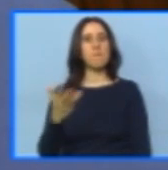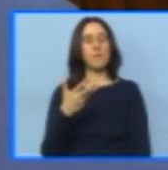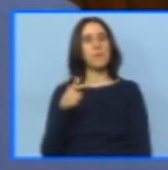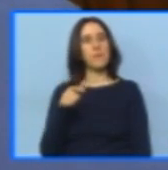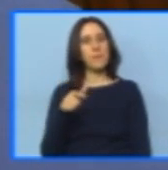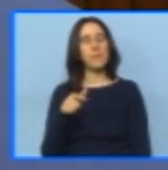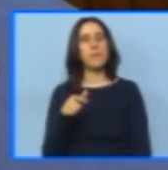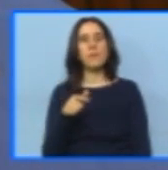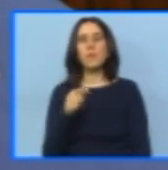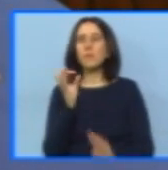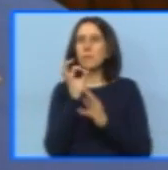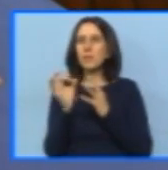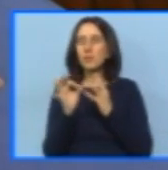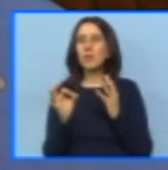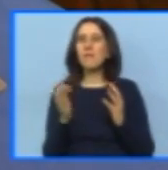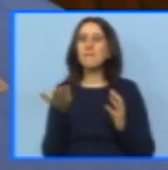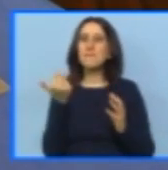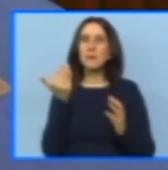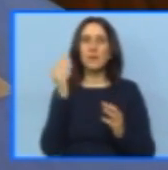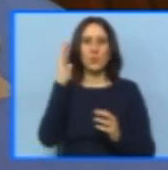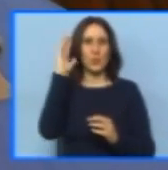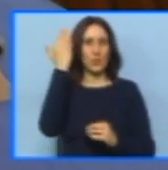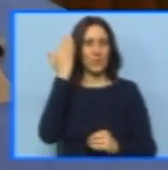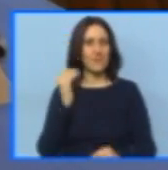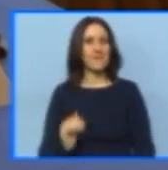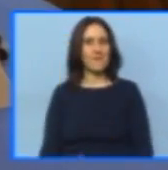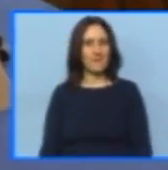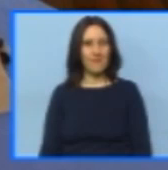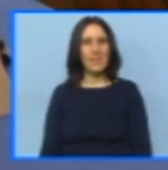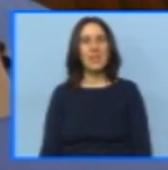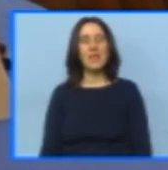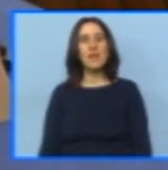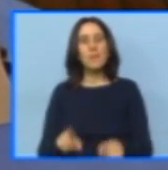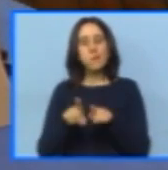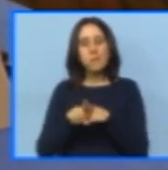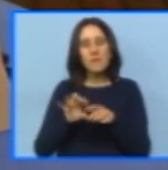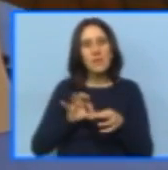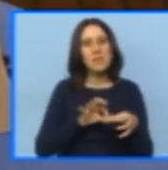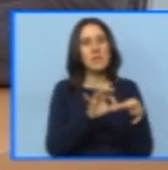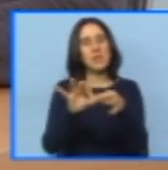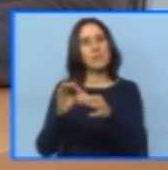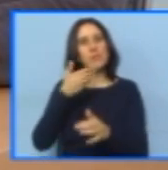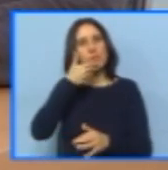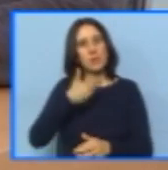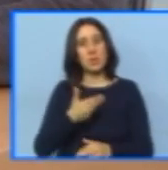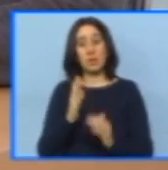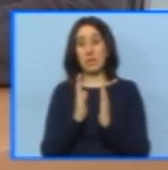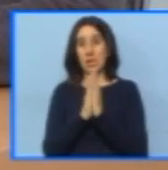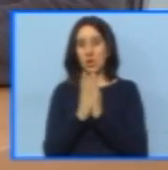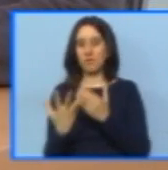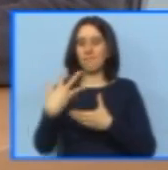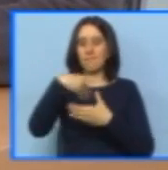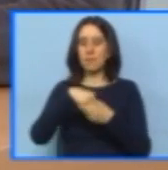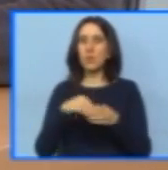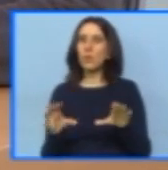aspectos que talvez mais falhe. A experiência da fraternidade. Nós estamos na igreja, na comunidade